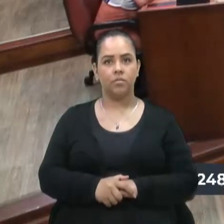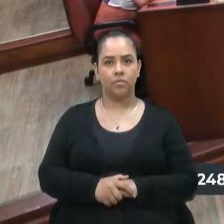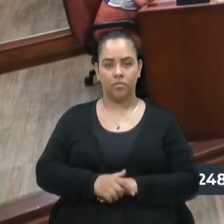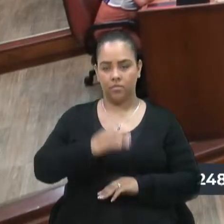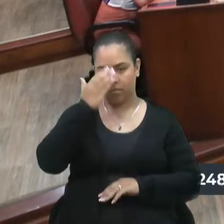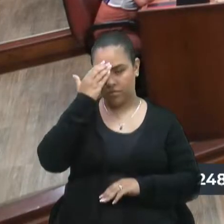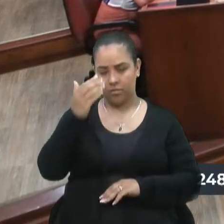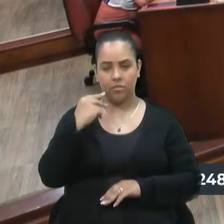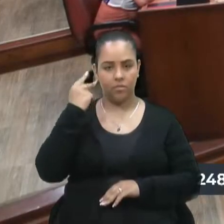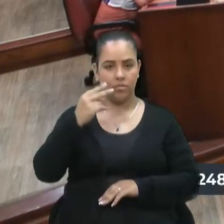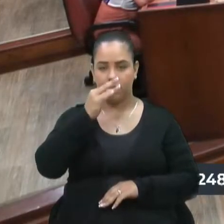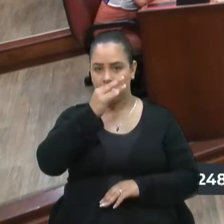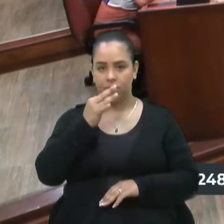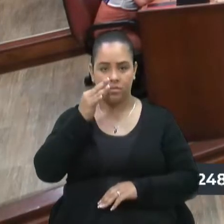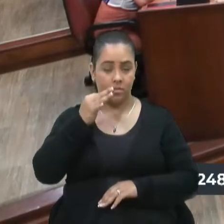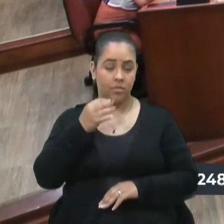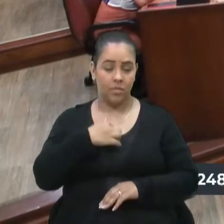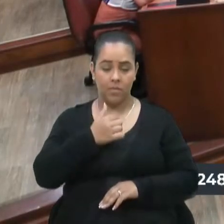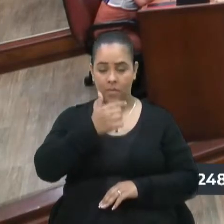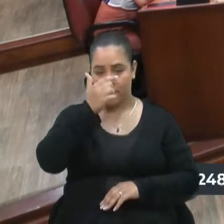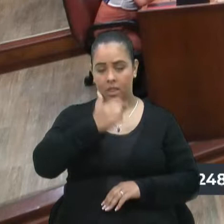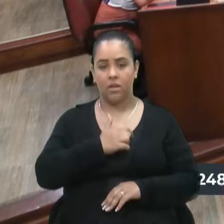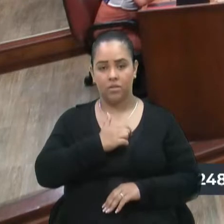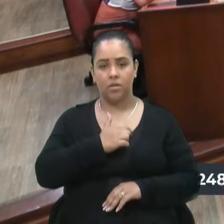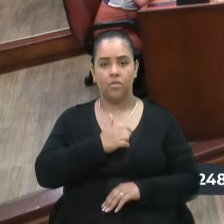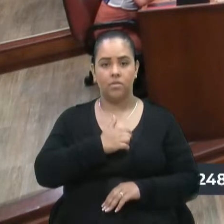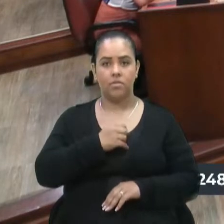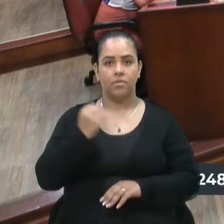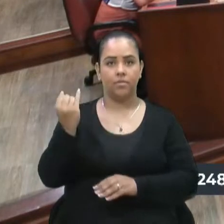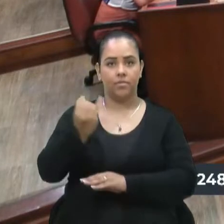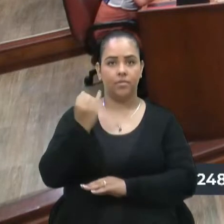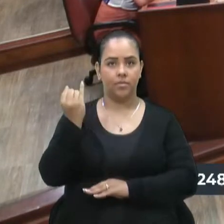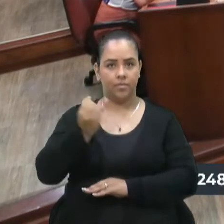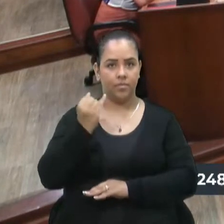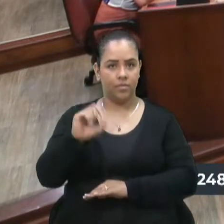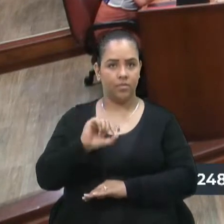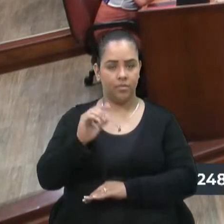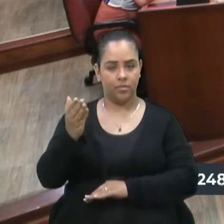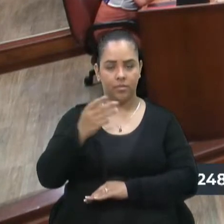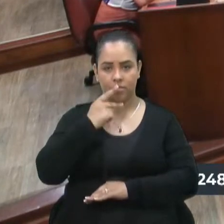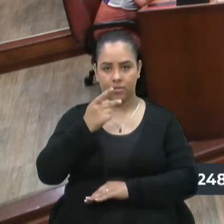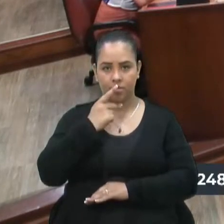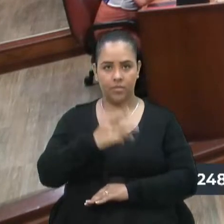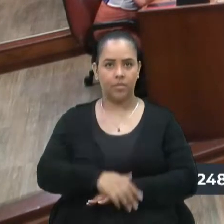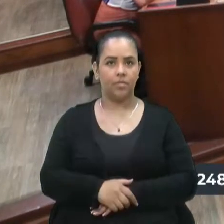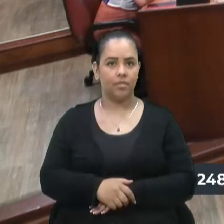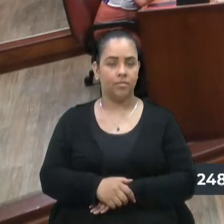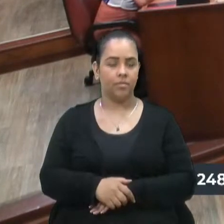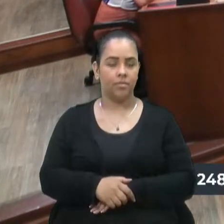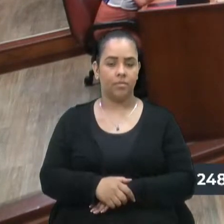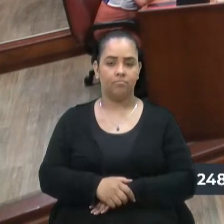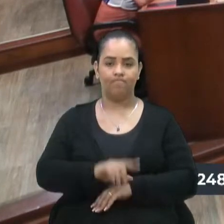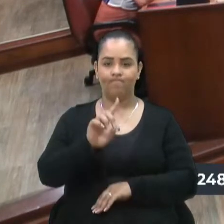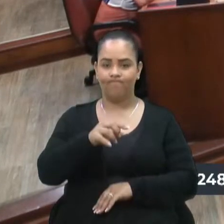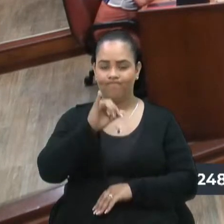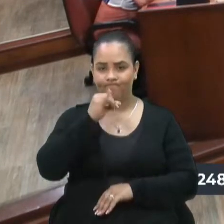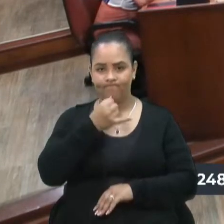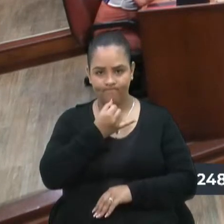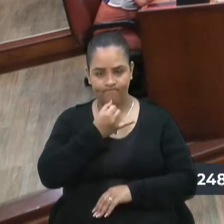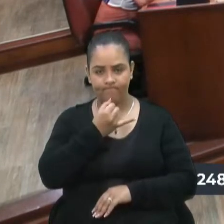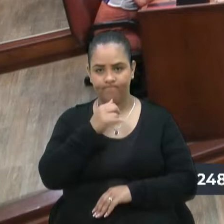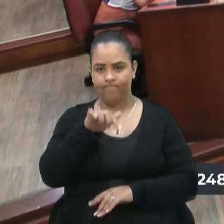Obrigado, vereadora Tati. Eu acho bastante importante o que a senhora traz isso. É algo muito triste na